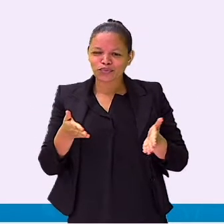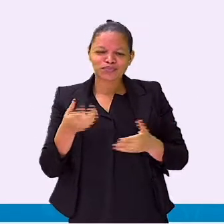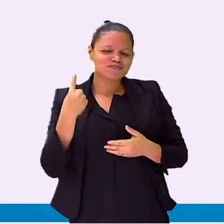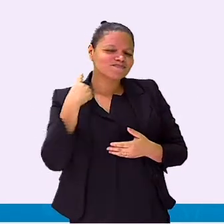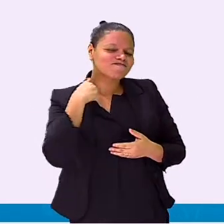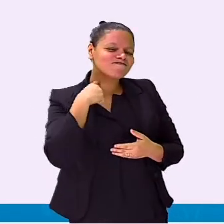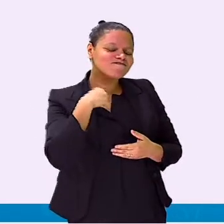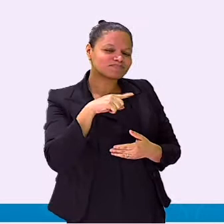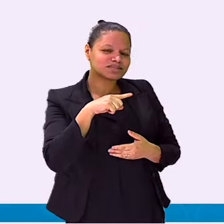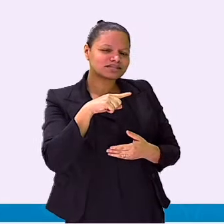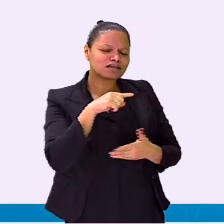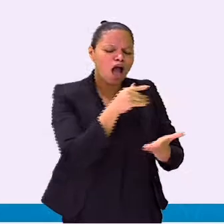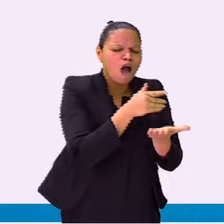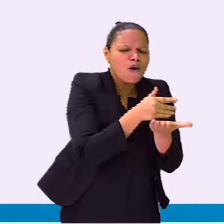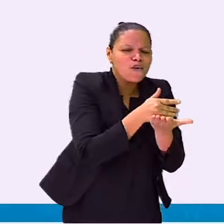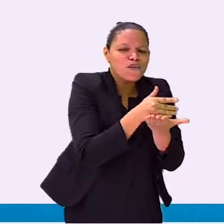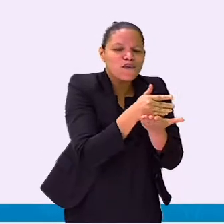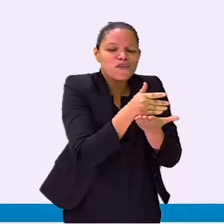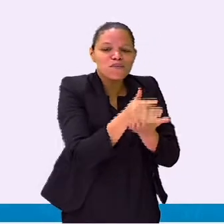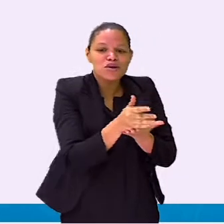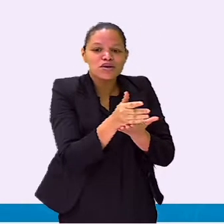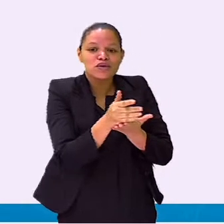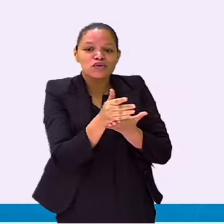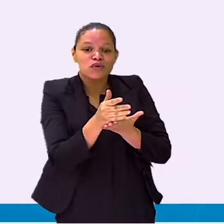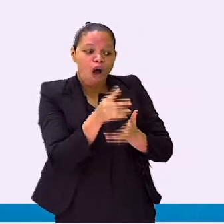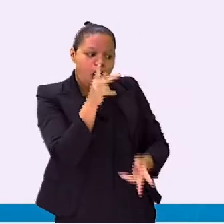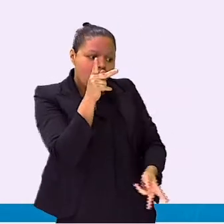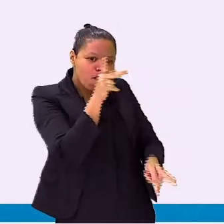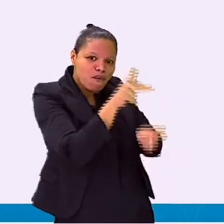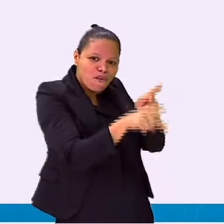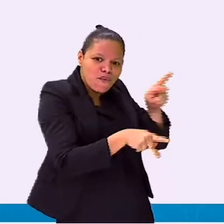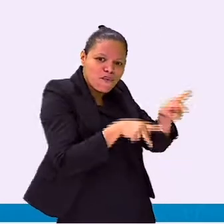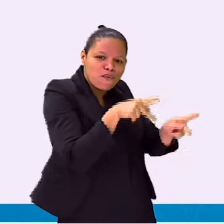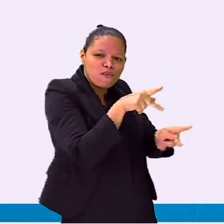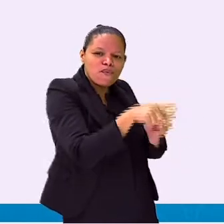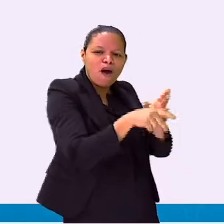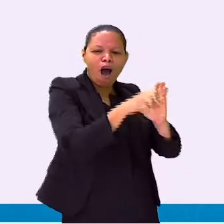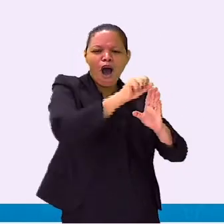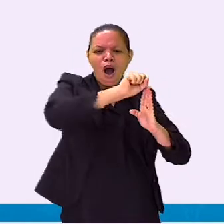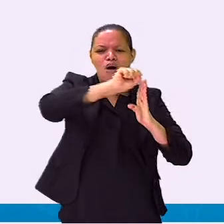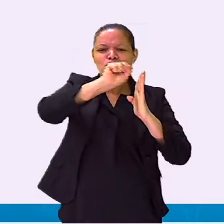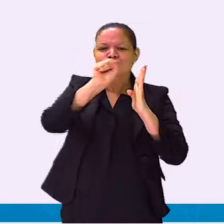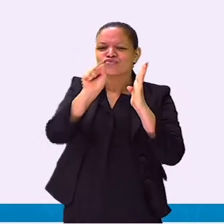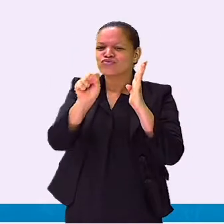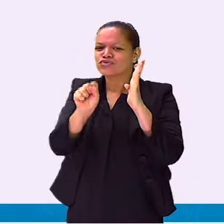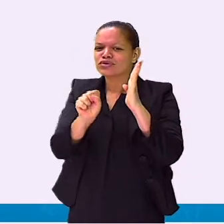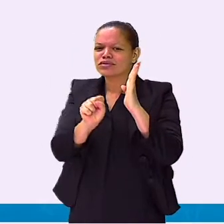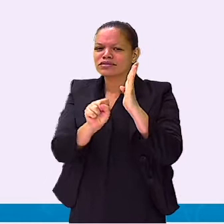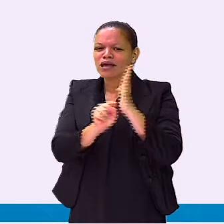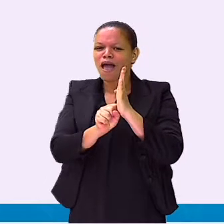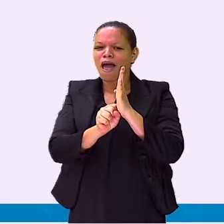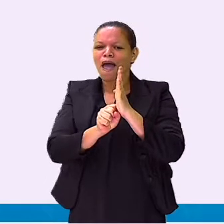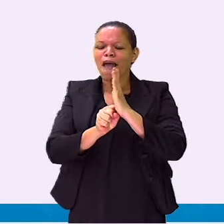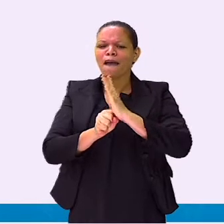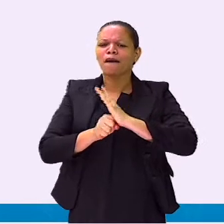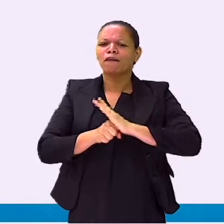Gerais começou a ser ocupada ainda no século, você sabe dizer que século é esse?